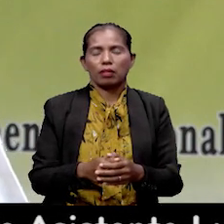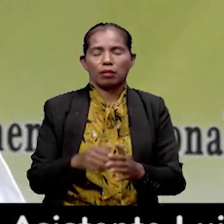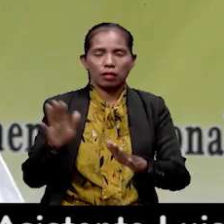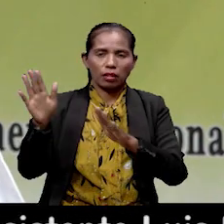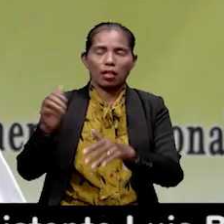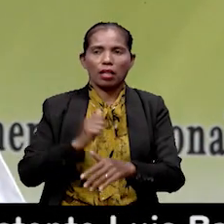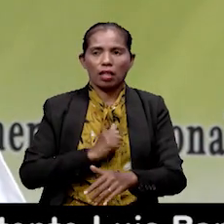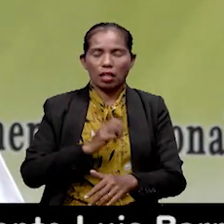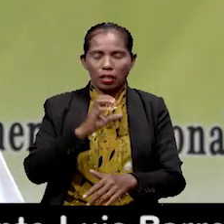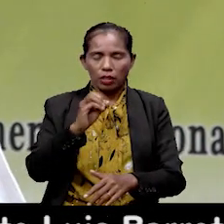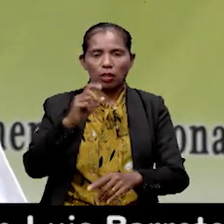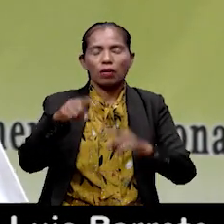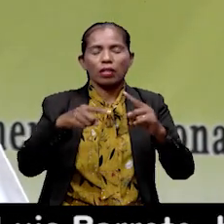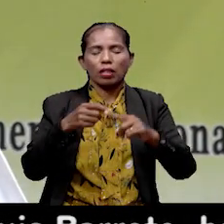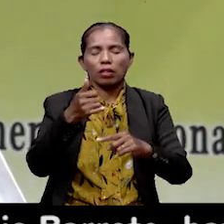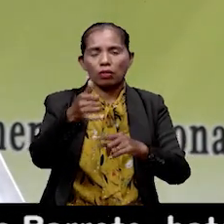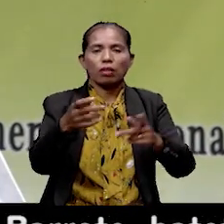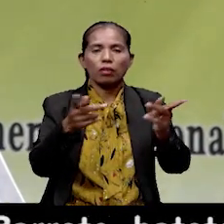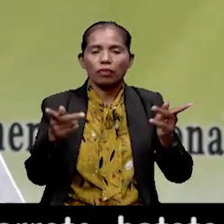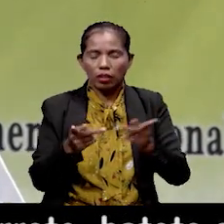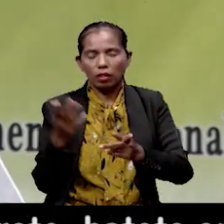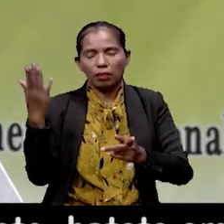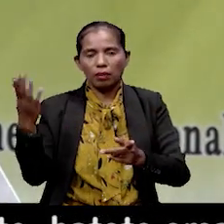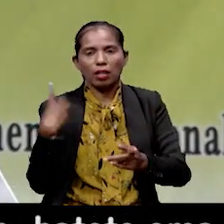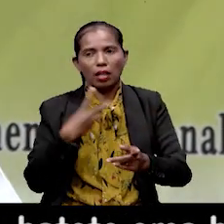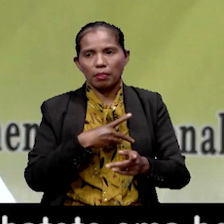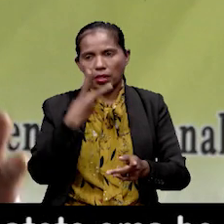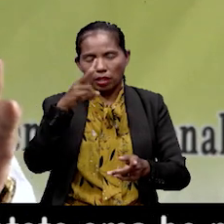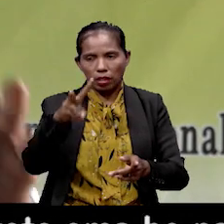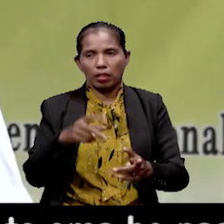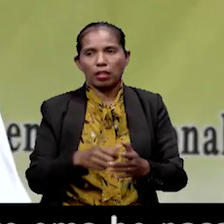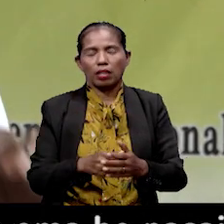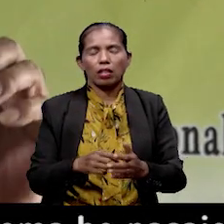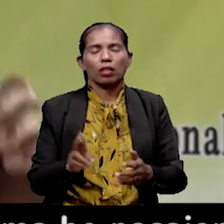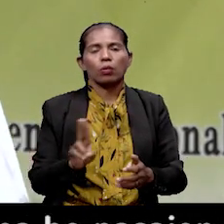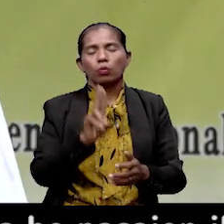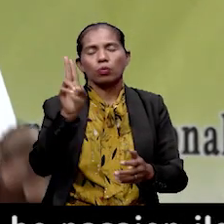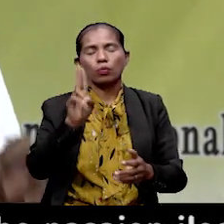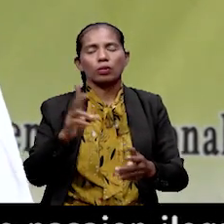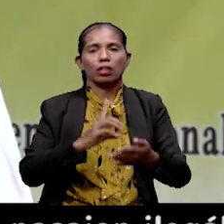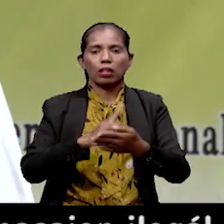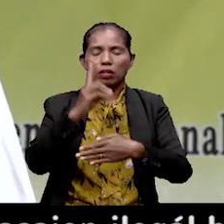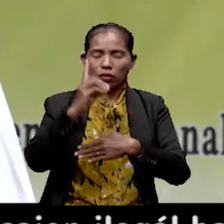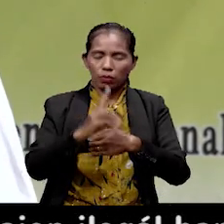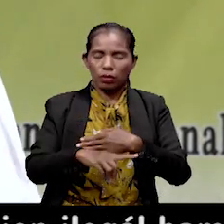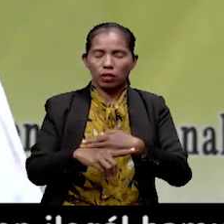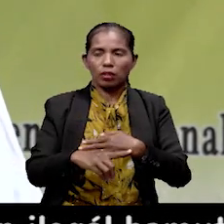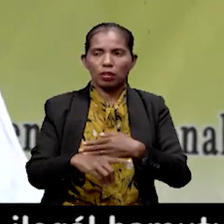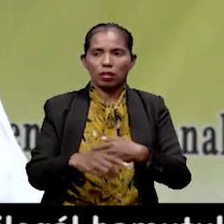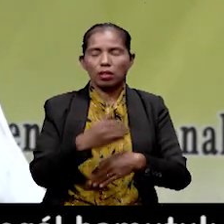inaru, wahira toia fatin hirakne, aminota katak, execução de desenvolvimento físico,